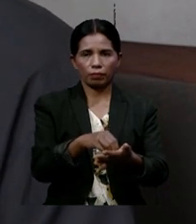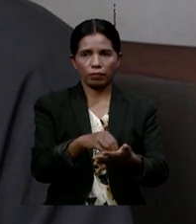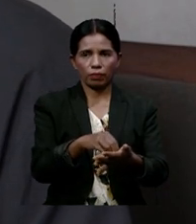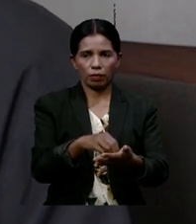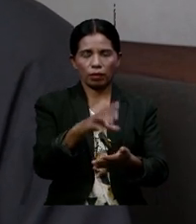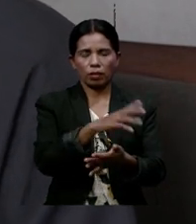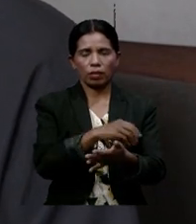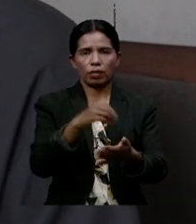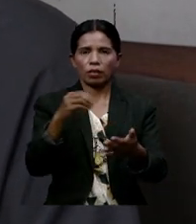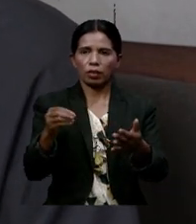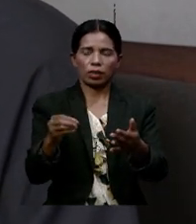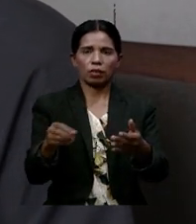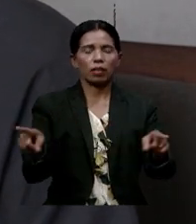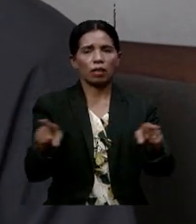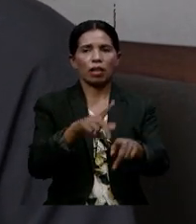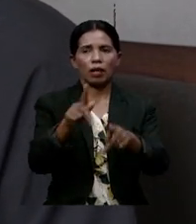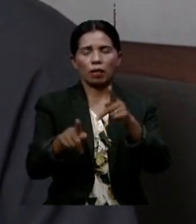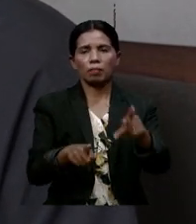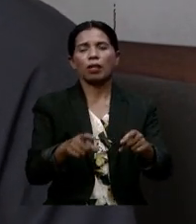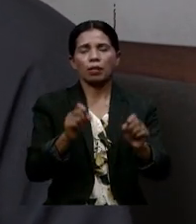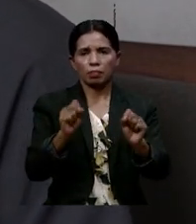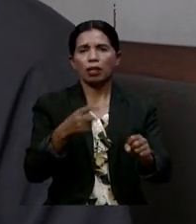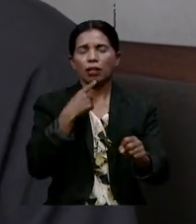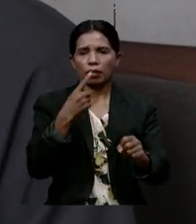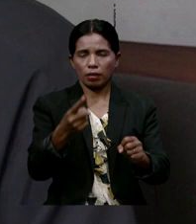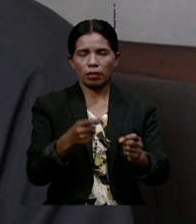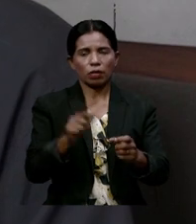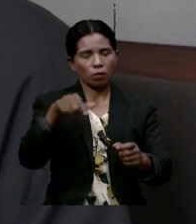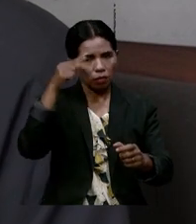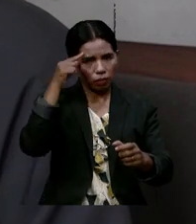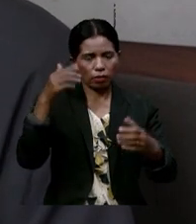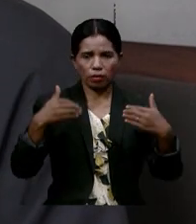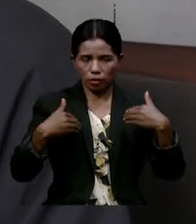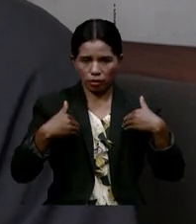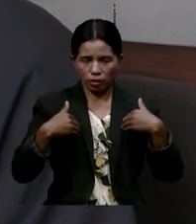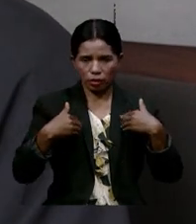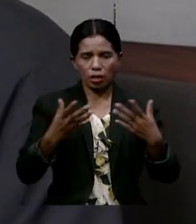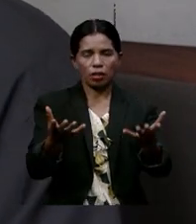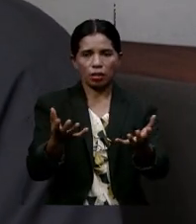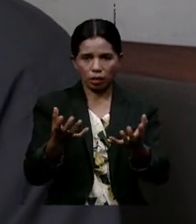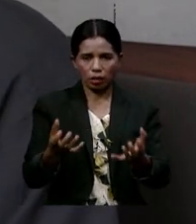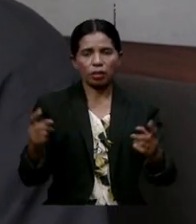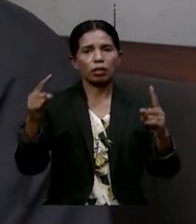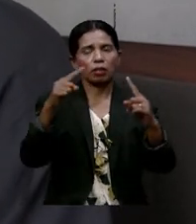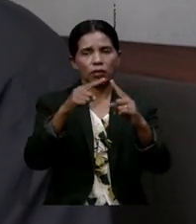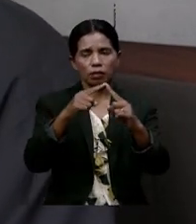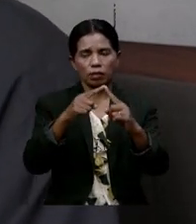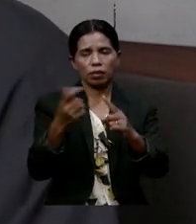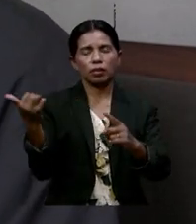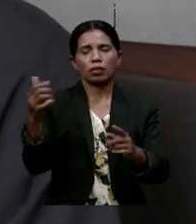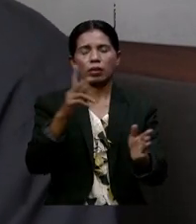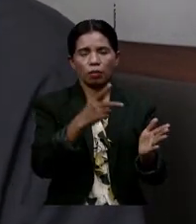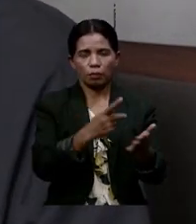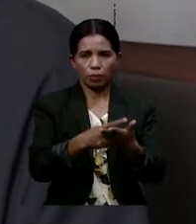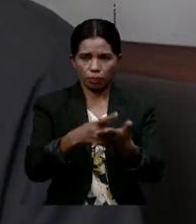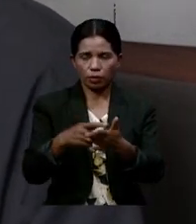figura balu é uma bela interpreta kata governo ia e interesse rumah ba sirane proposta ne nema